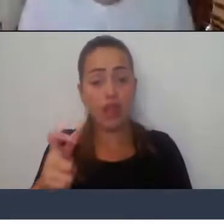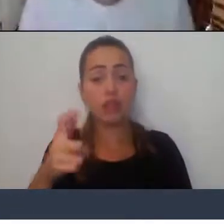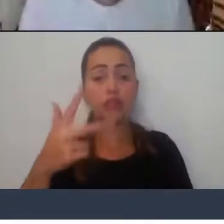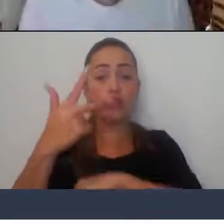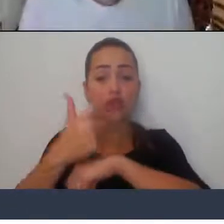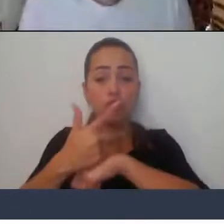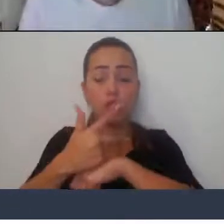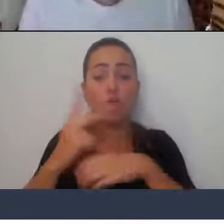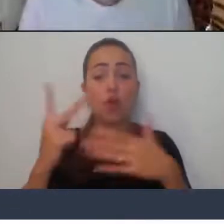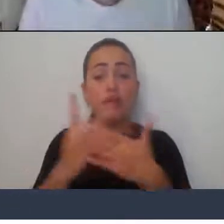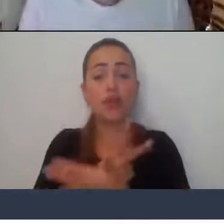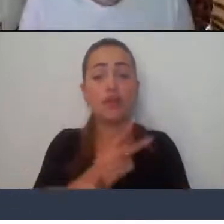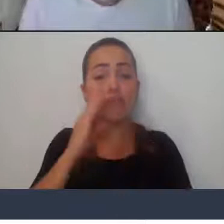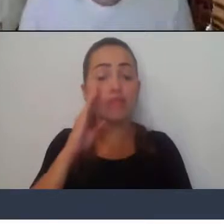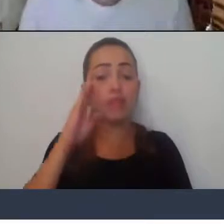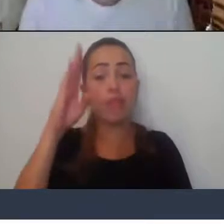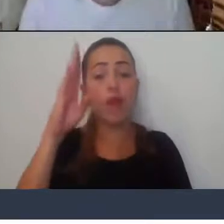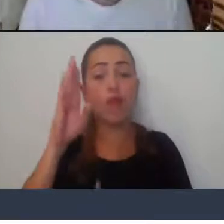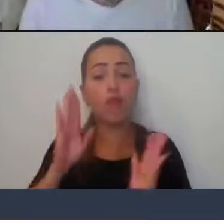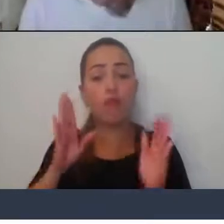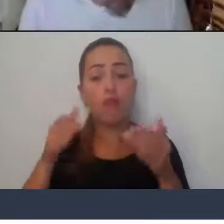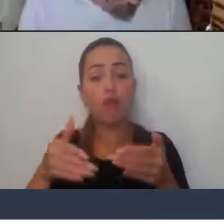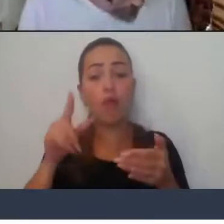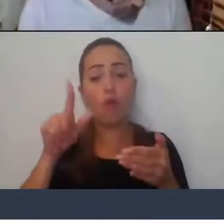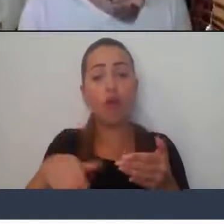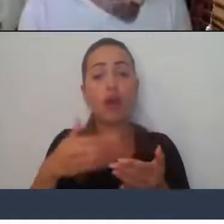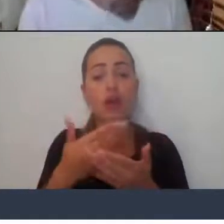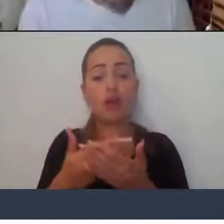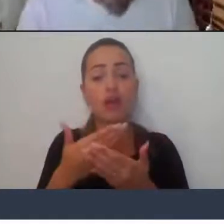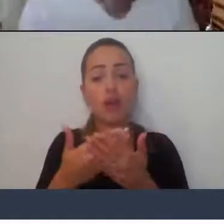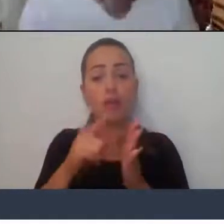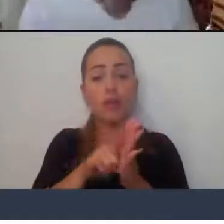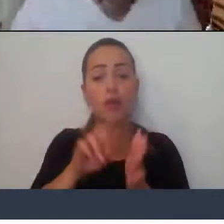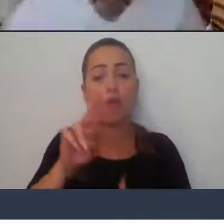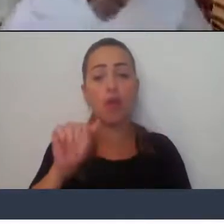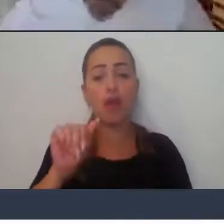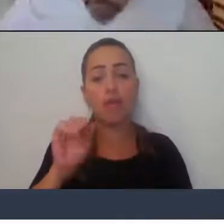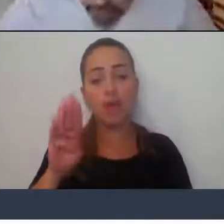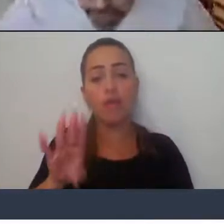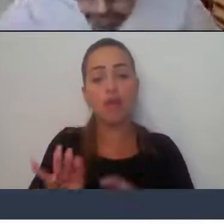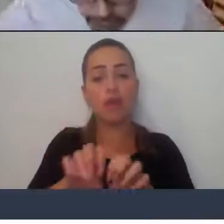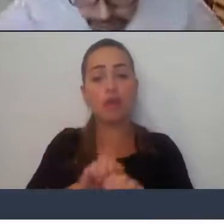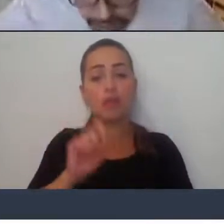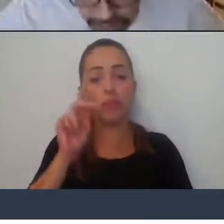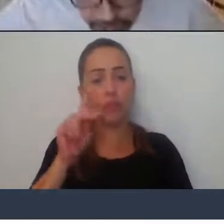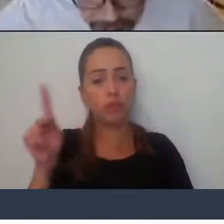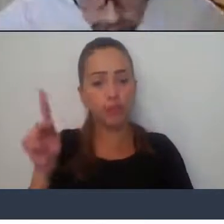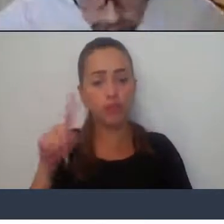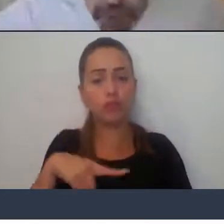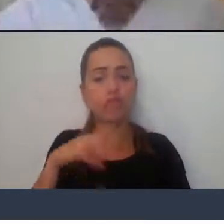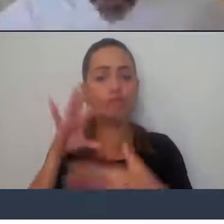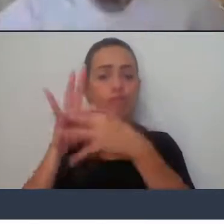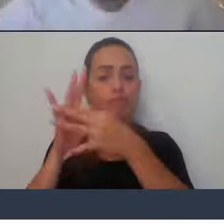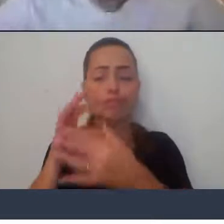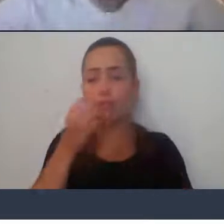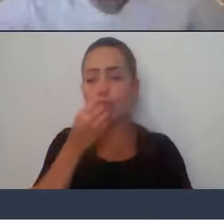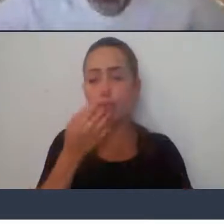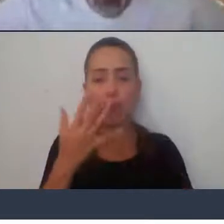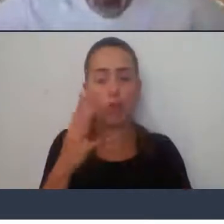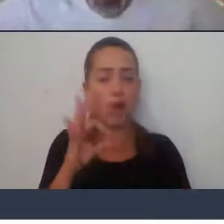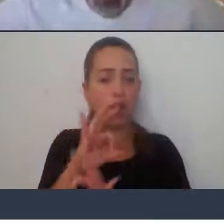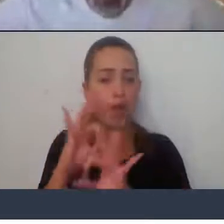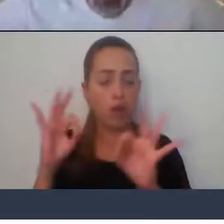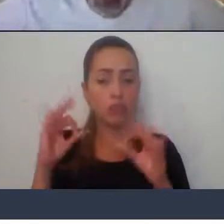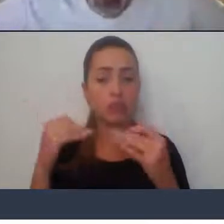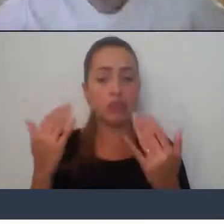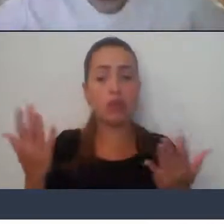nasce, uma das vertentes fortes, é a pesquisa na UAB, na formação de professores. Então, essa interação é muito grande. Eu acho que nós estamos num momento